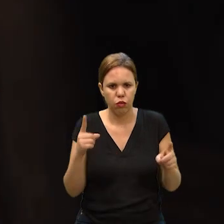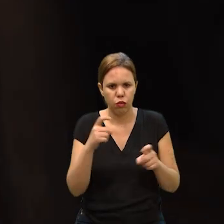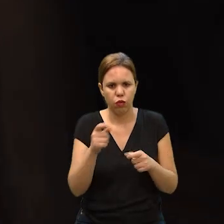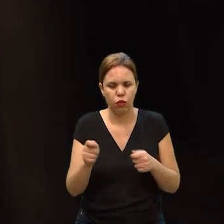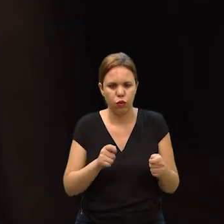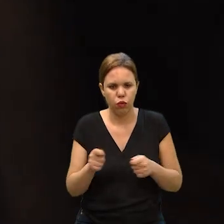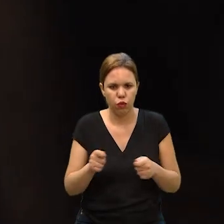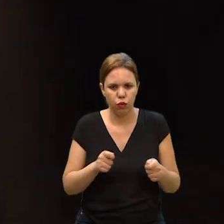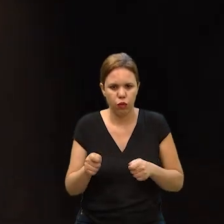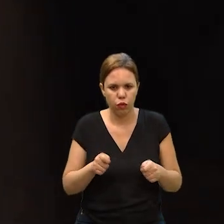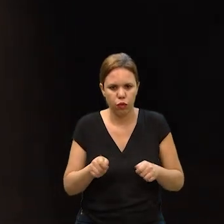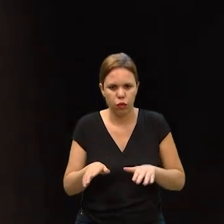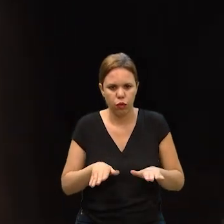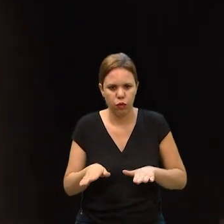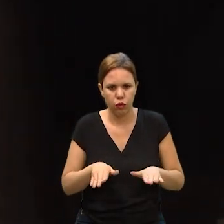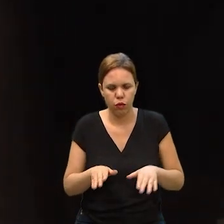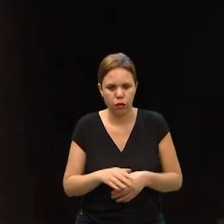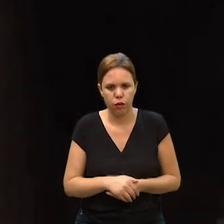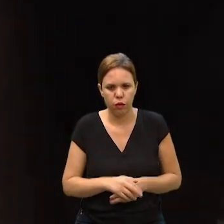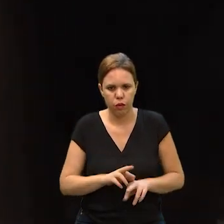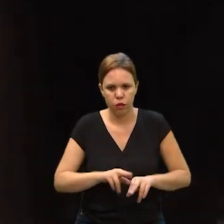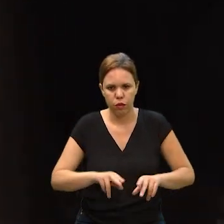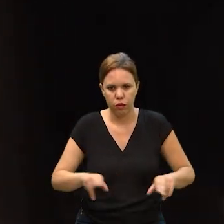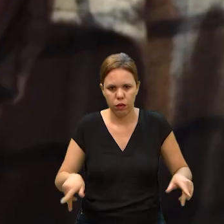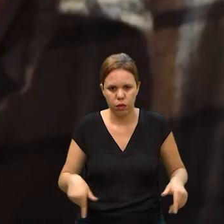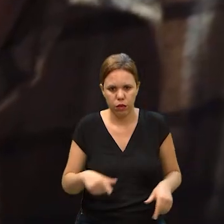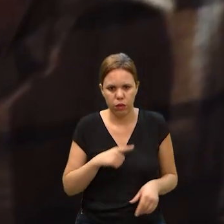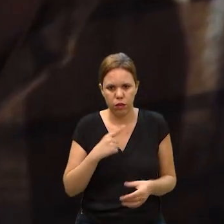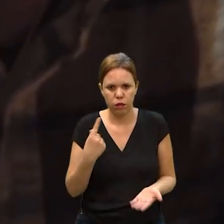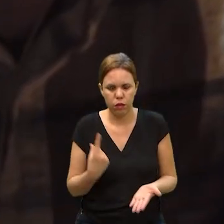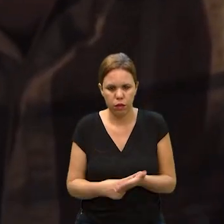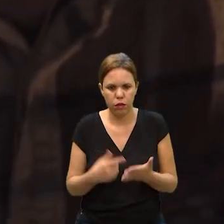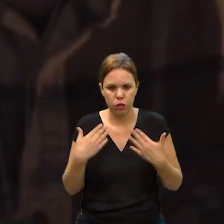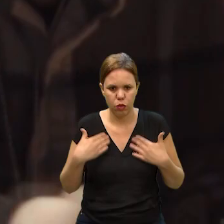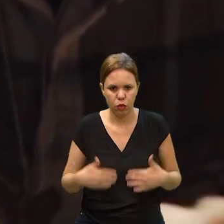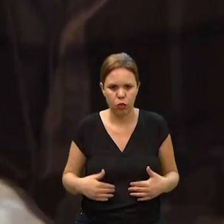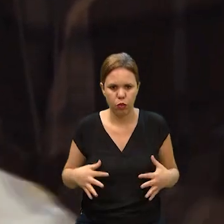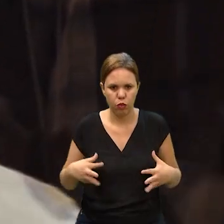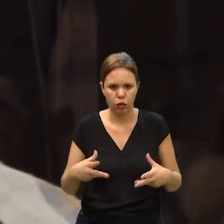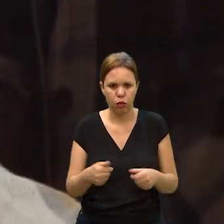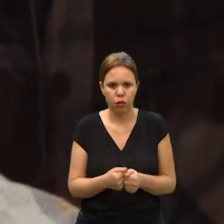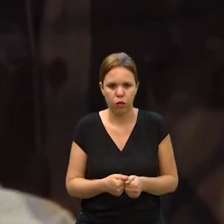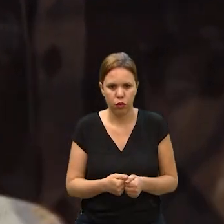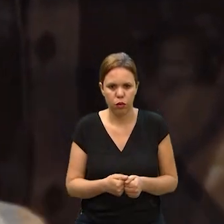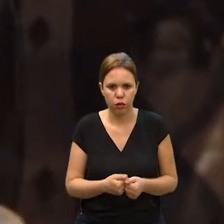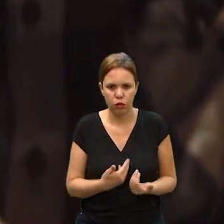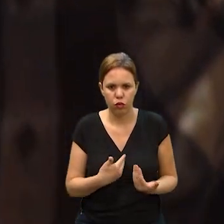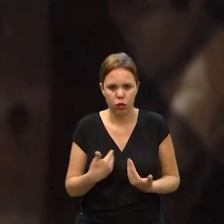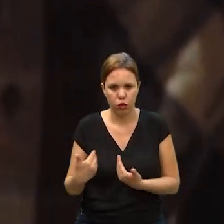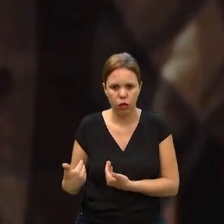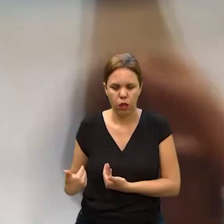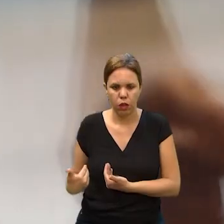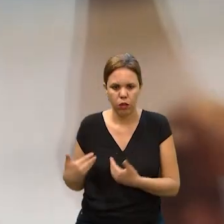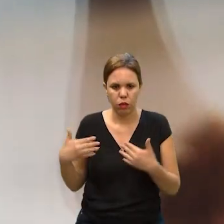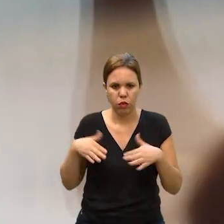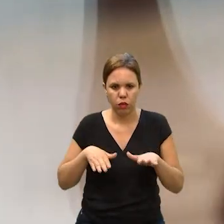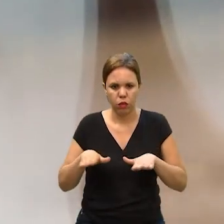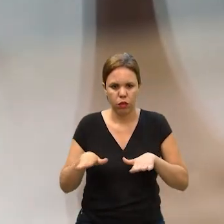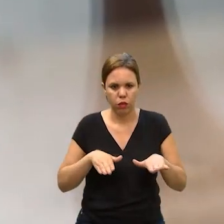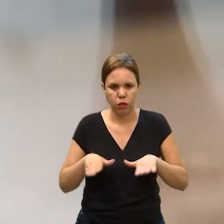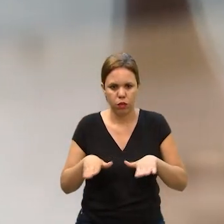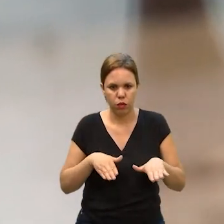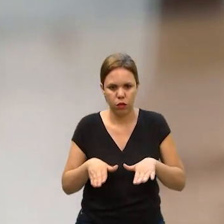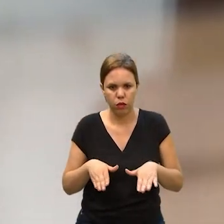uma dificuldade no controle motor, a diferentes níveis, né? Você pode ter um comprometimento no corpo todo, só de um lado do corpo, você pode